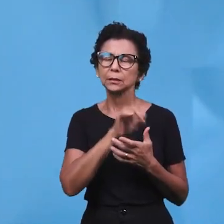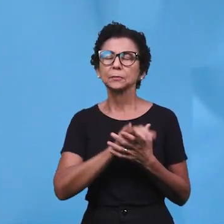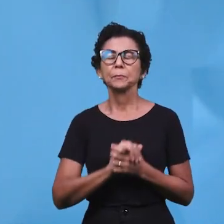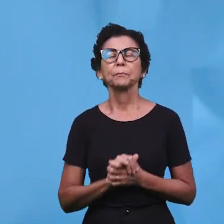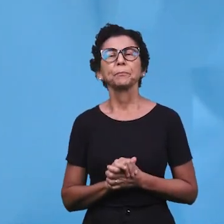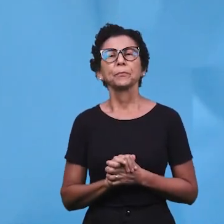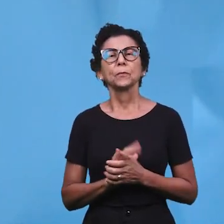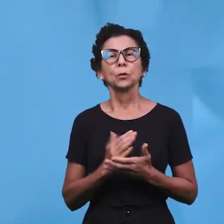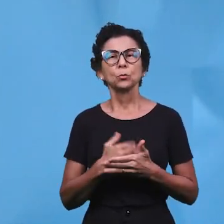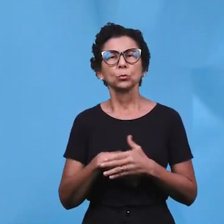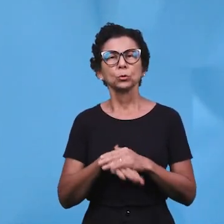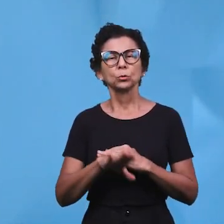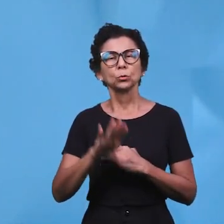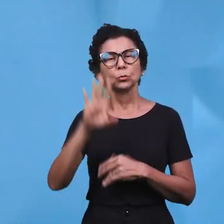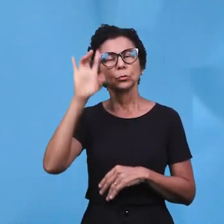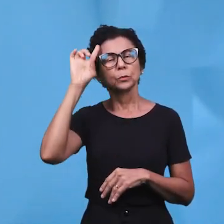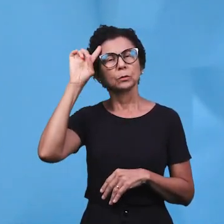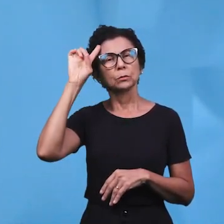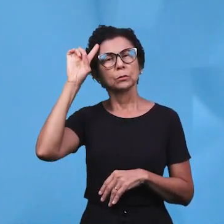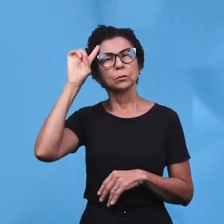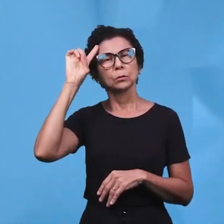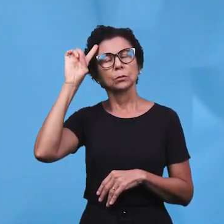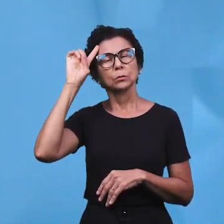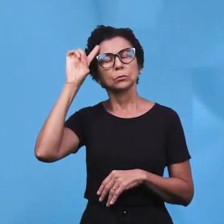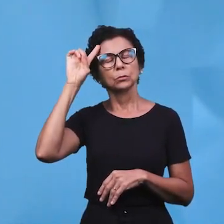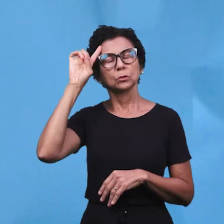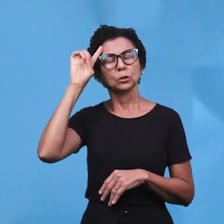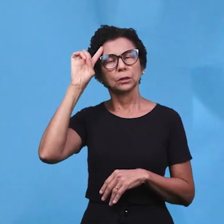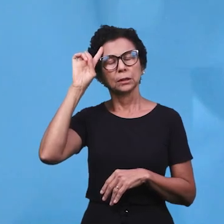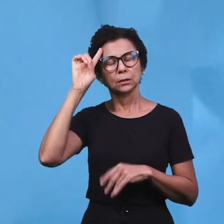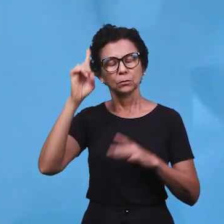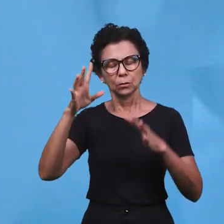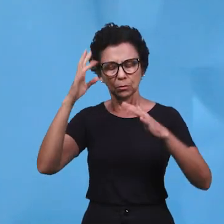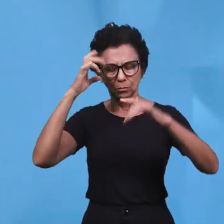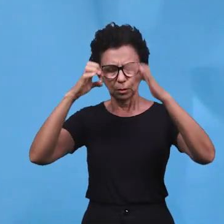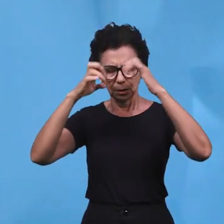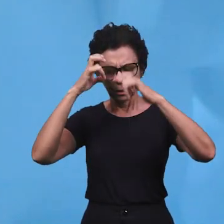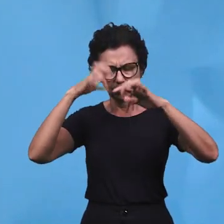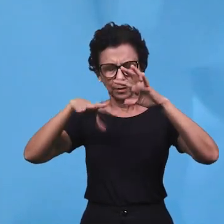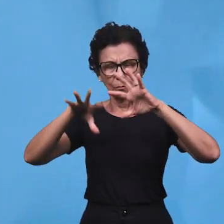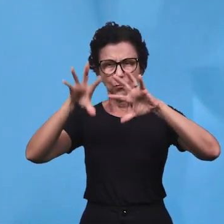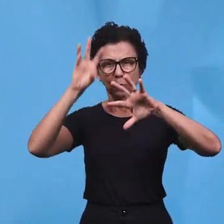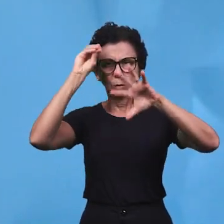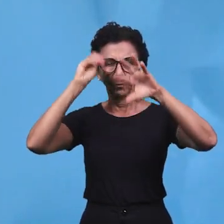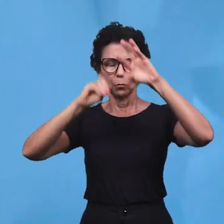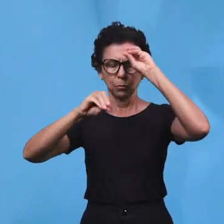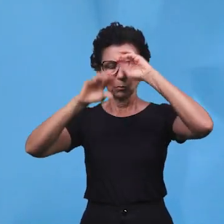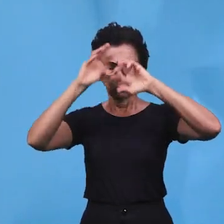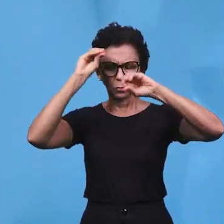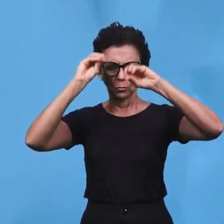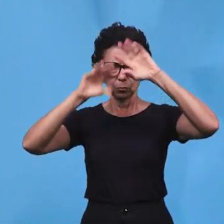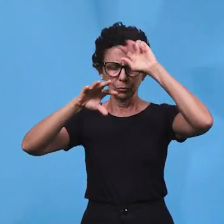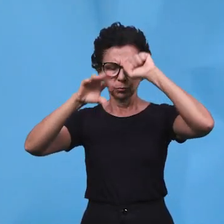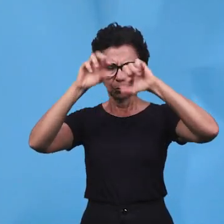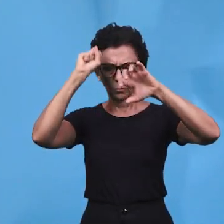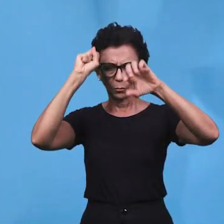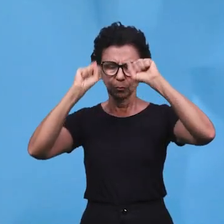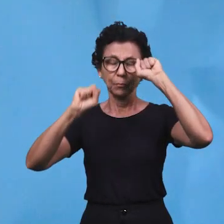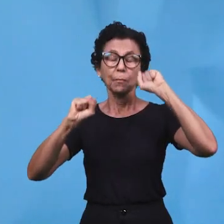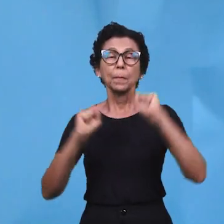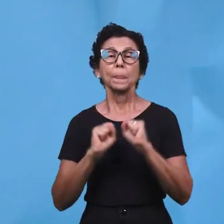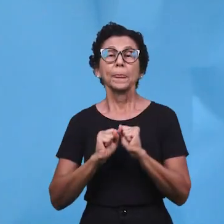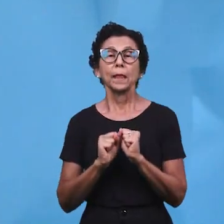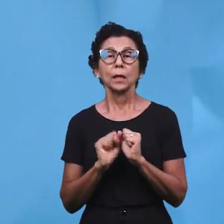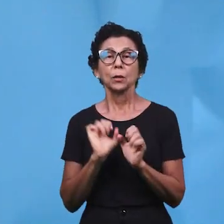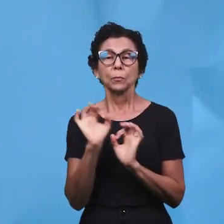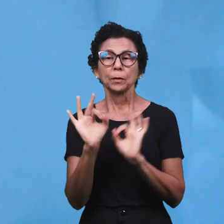né, do dia a dia. Tudo isso manda uma mensagem para o nosso cérebro, né, ao longo do dia, nos preparando